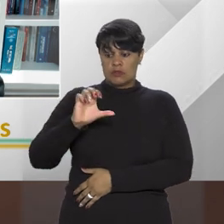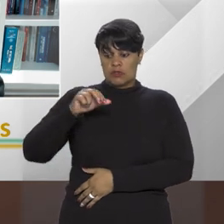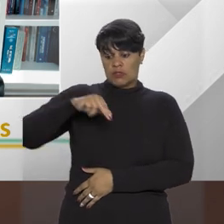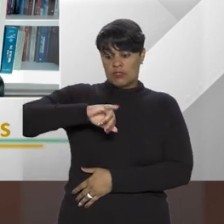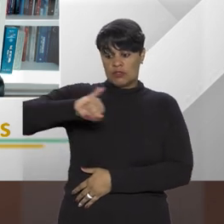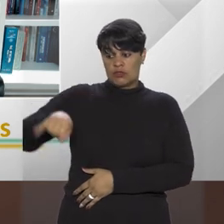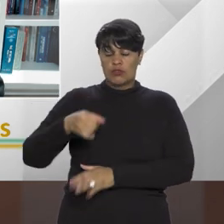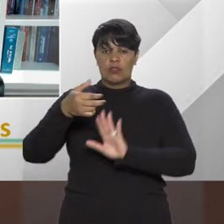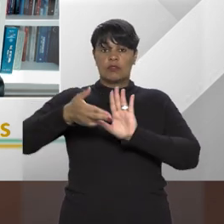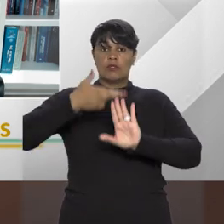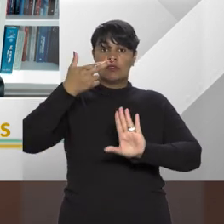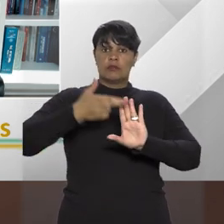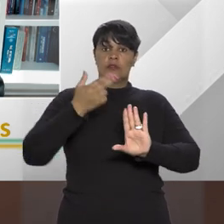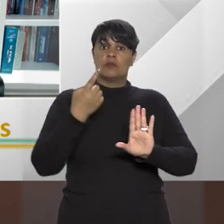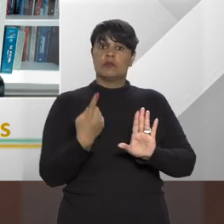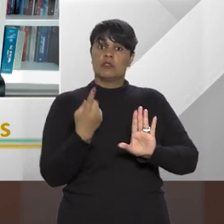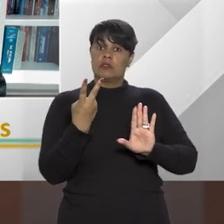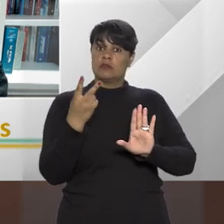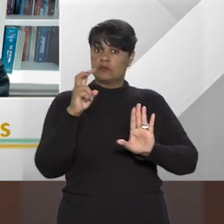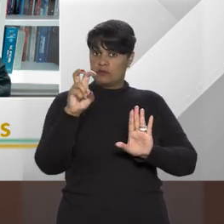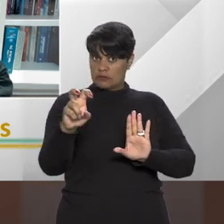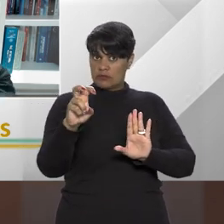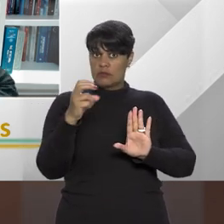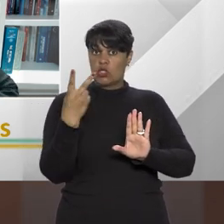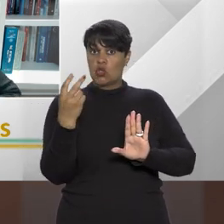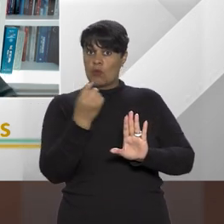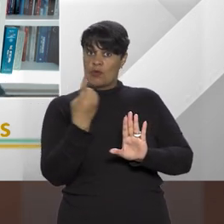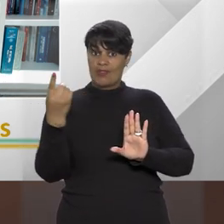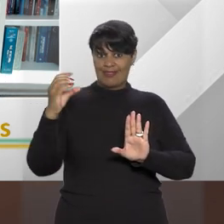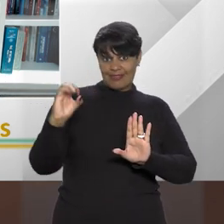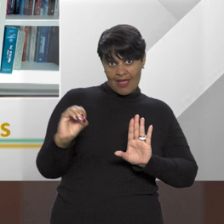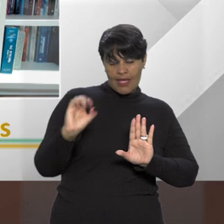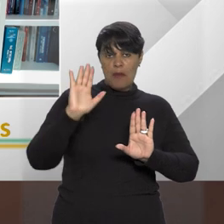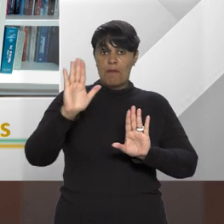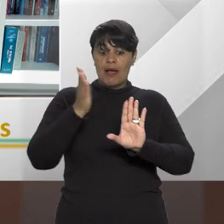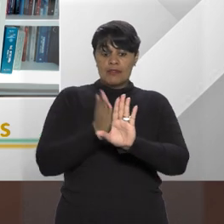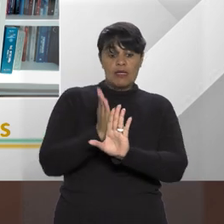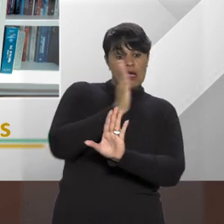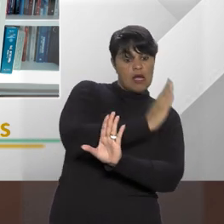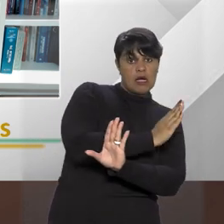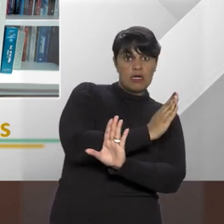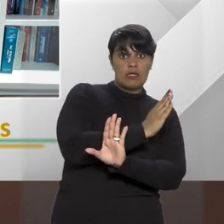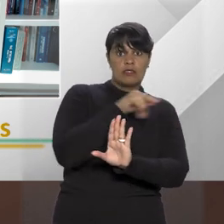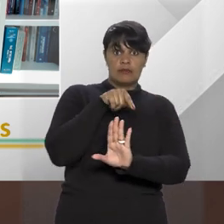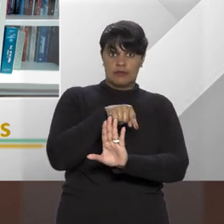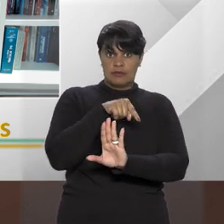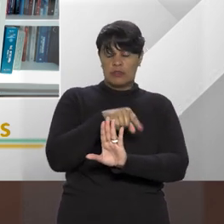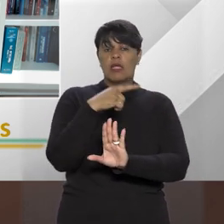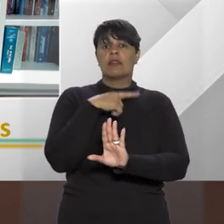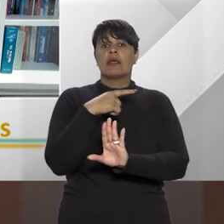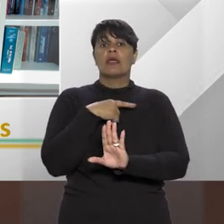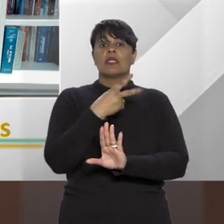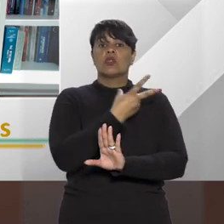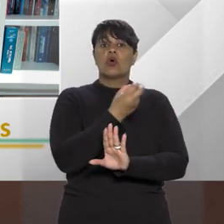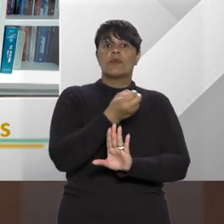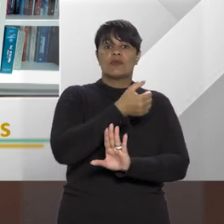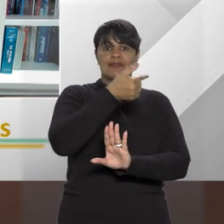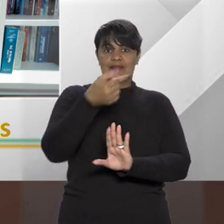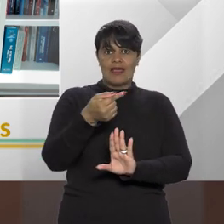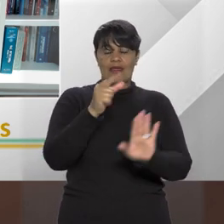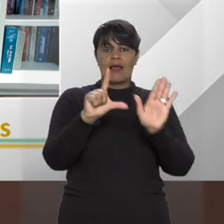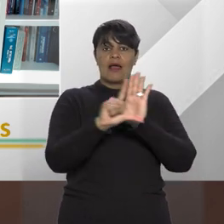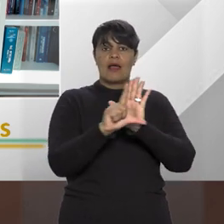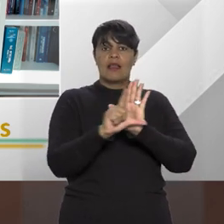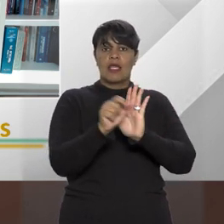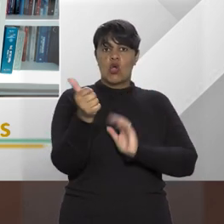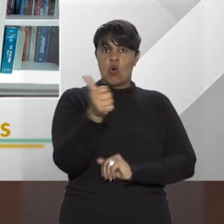dessa resolução, tivemos em 2007 a Lei 11.441, que possibilitou aos tabelionatos de notas a realização